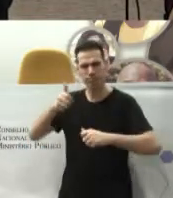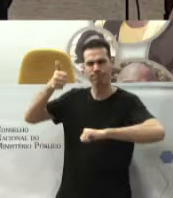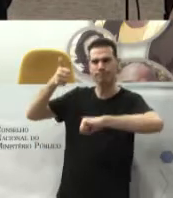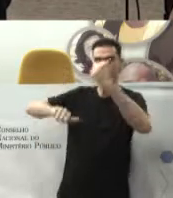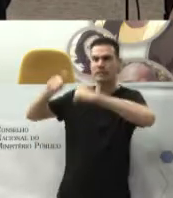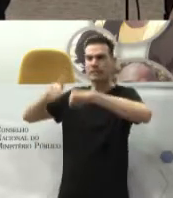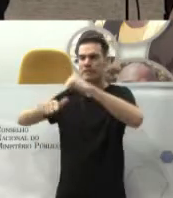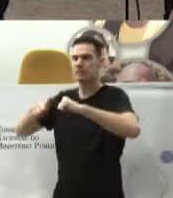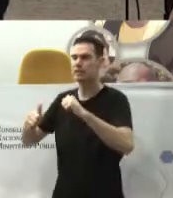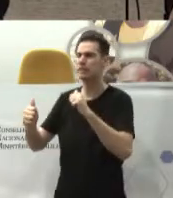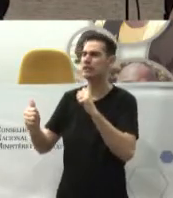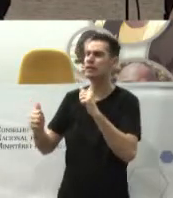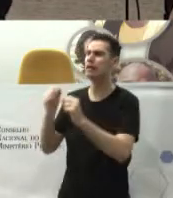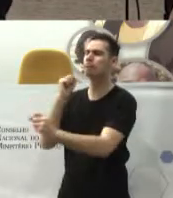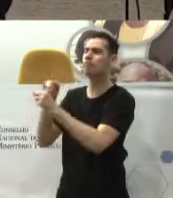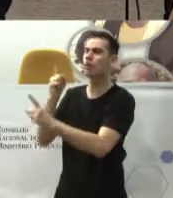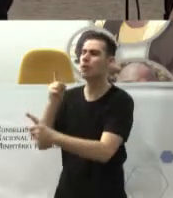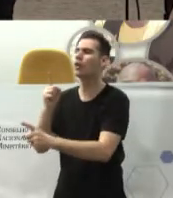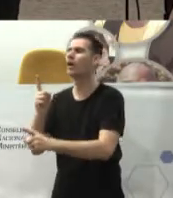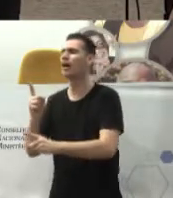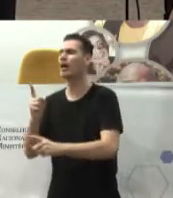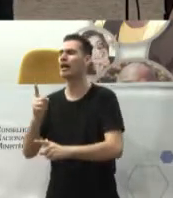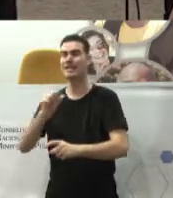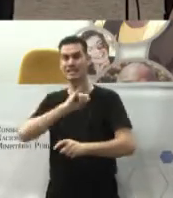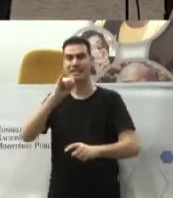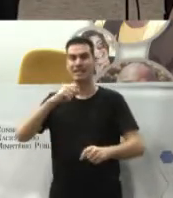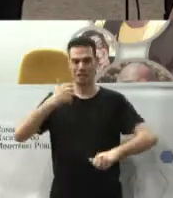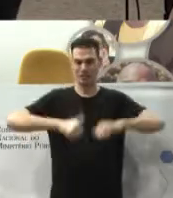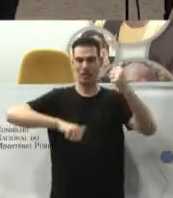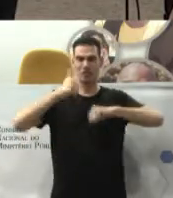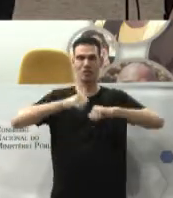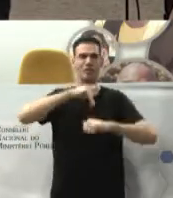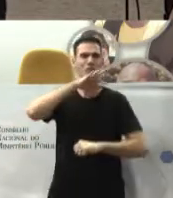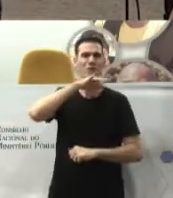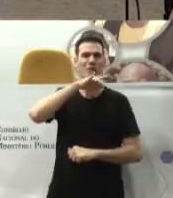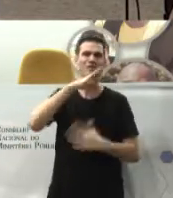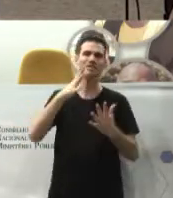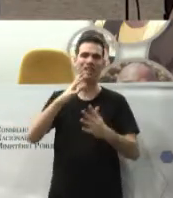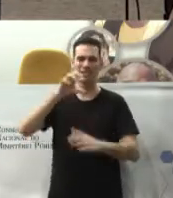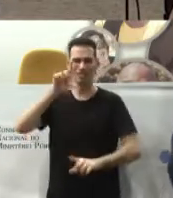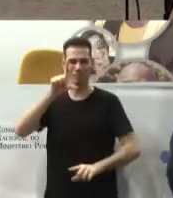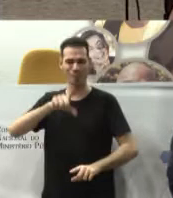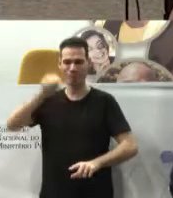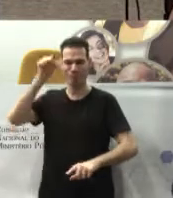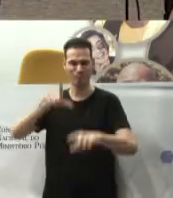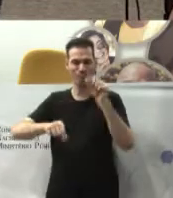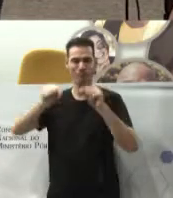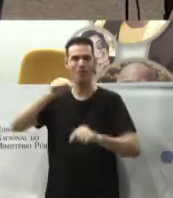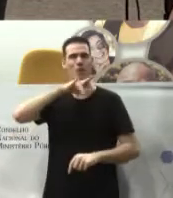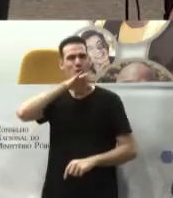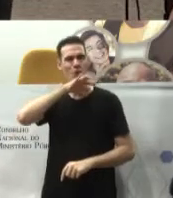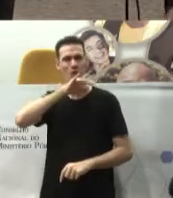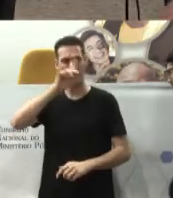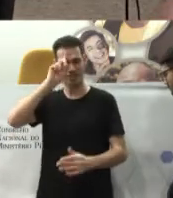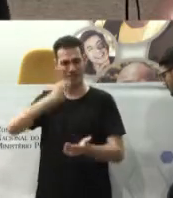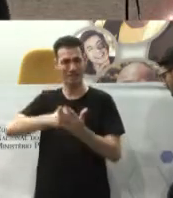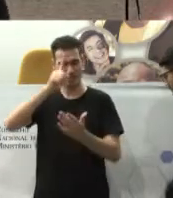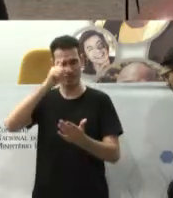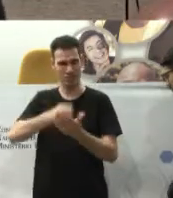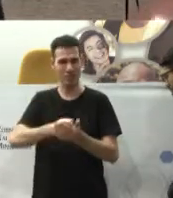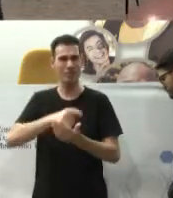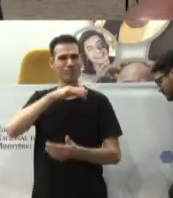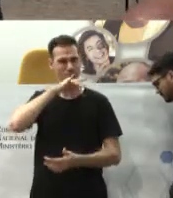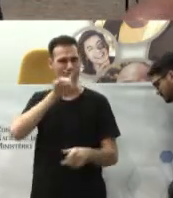nosso diagnóstico não for adequado, teremos o quê? Teremos escolhas ruins, né, e tomaremos decisões que não